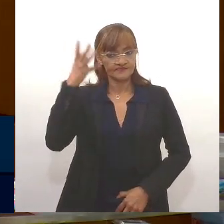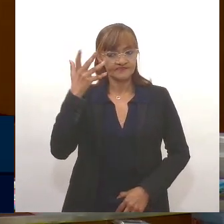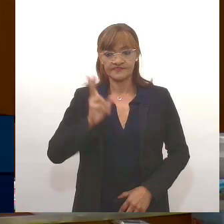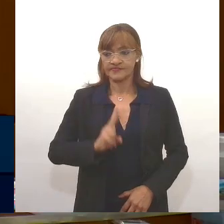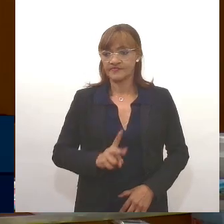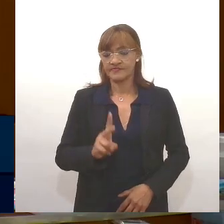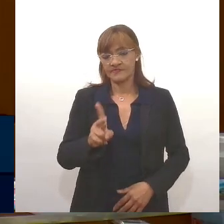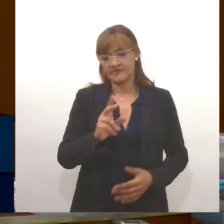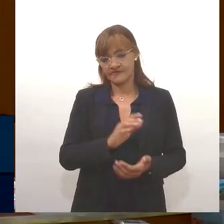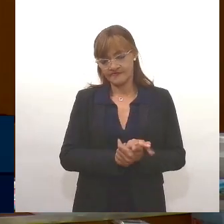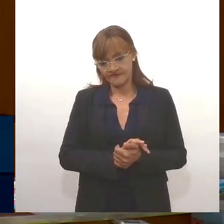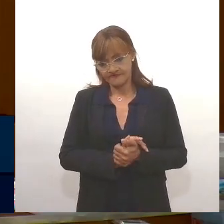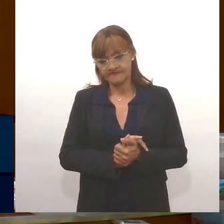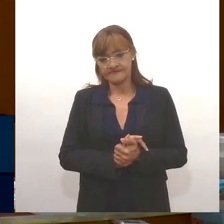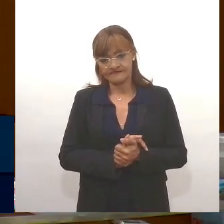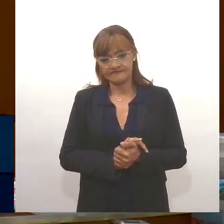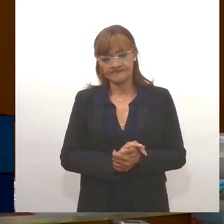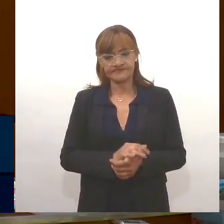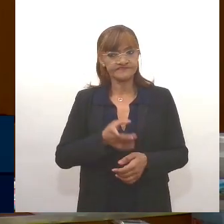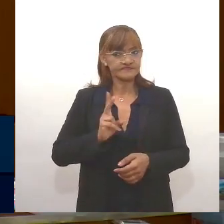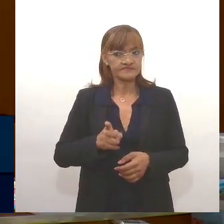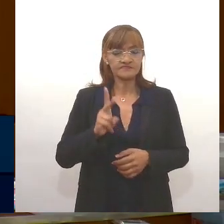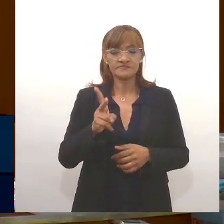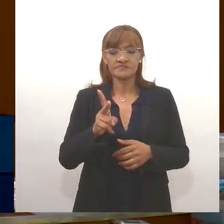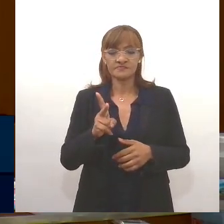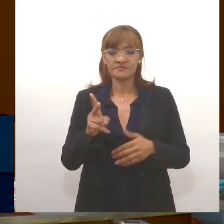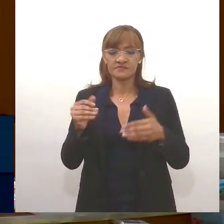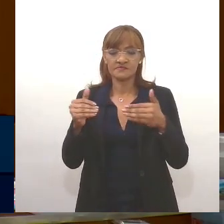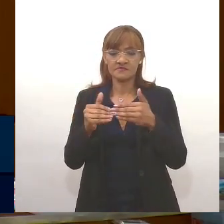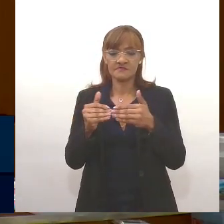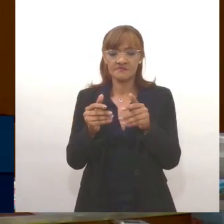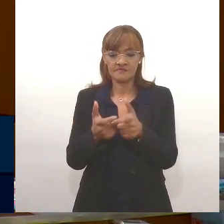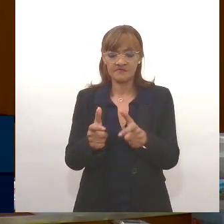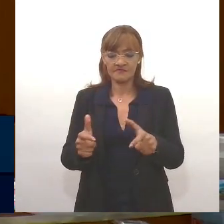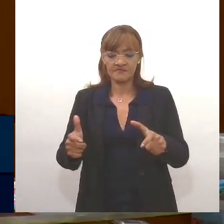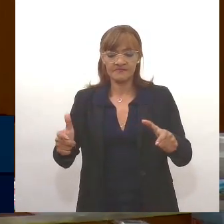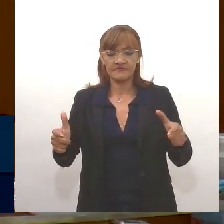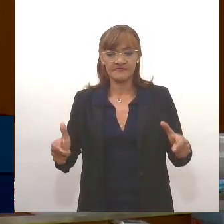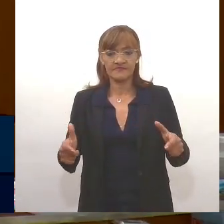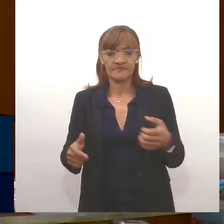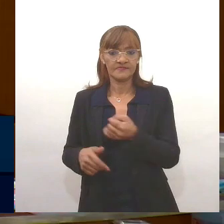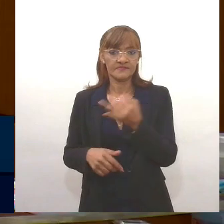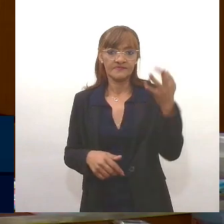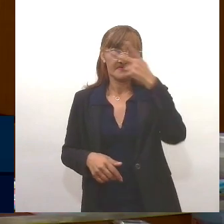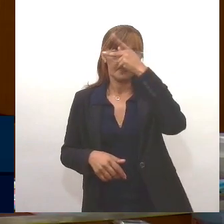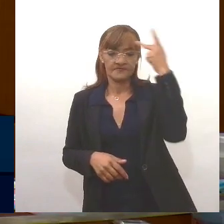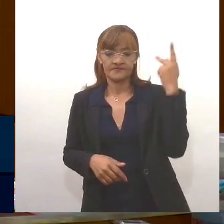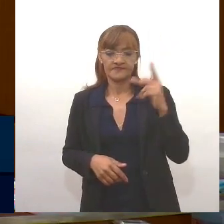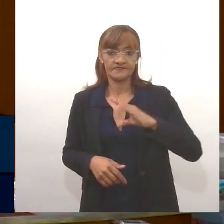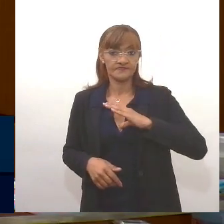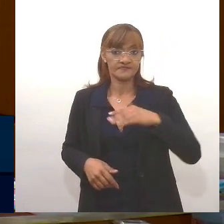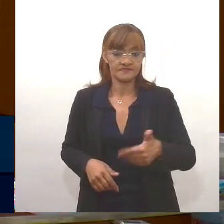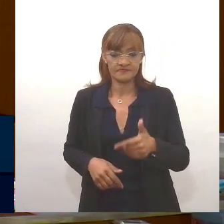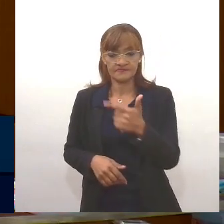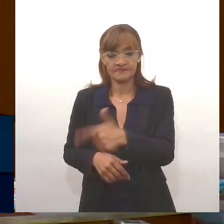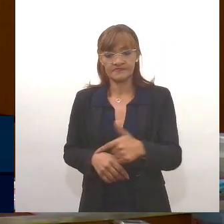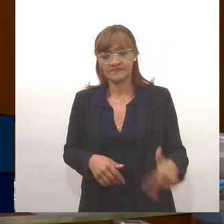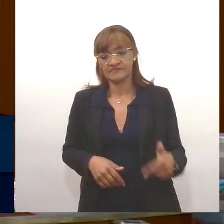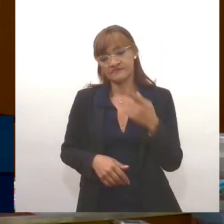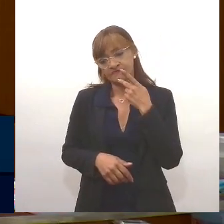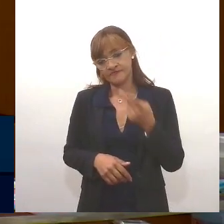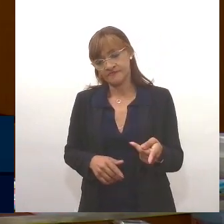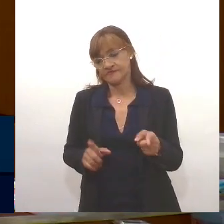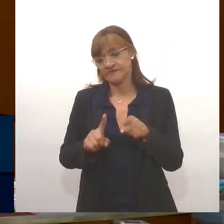entra em sintonia com a grande parte de pessoa que não tem coragem de dizer mas acha que realmente